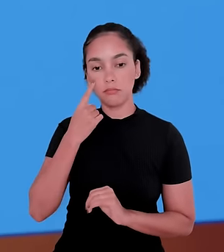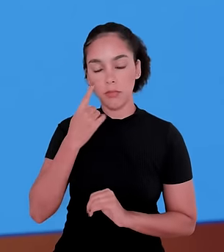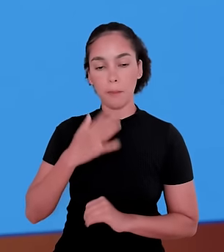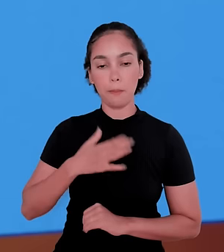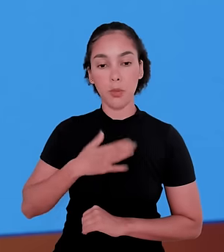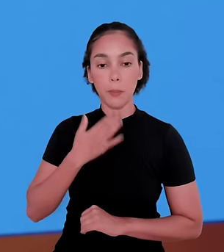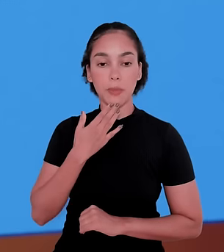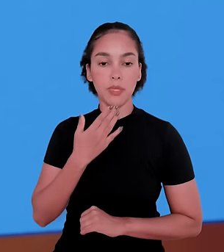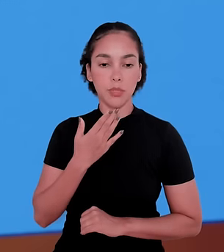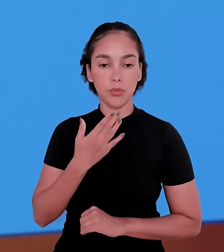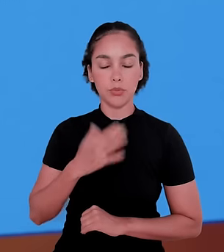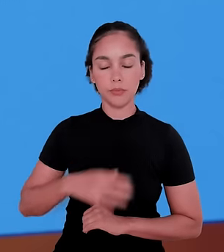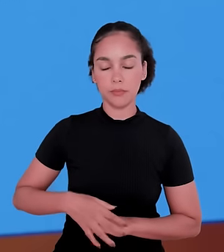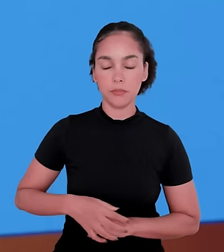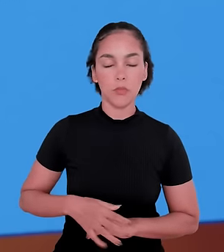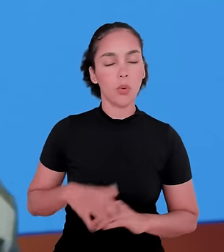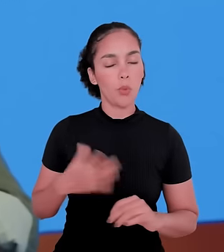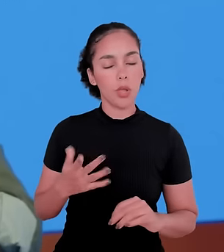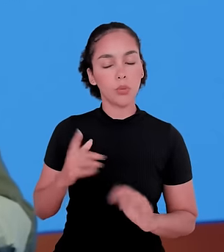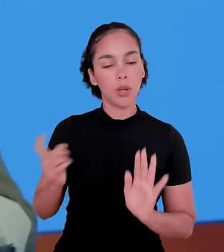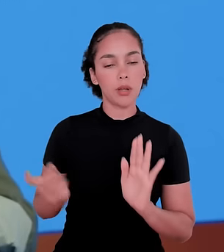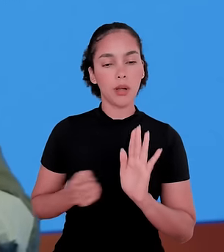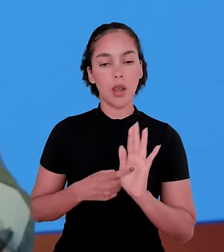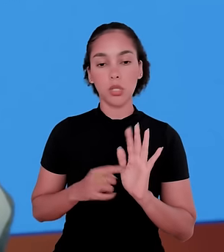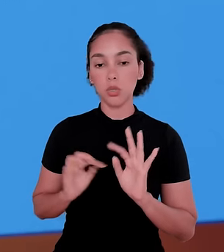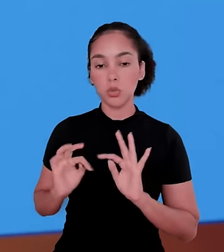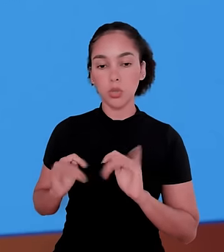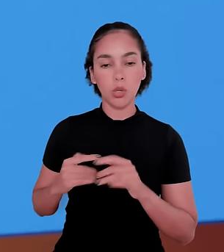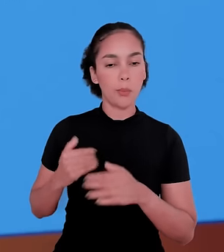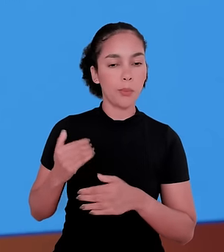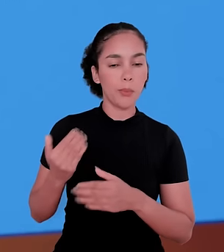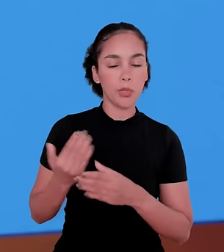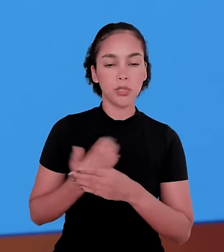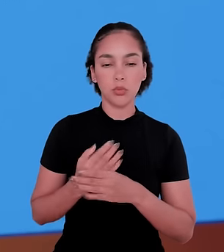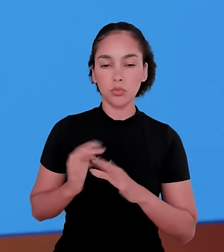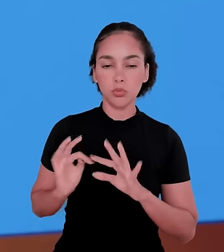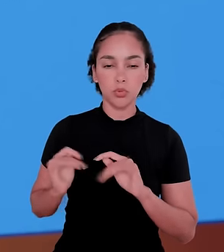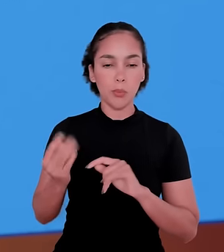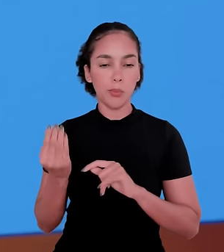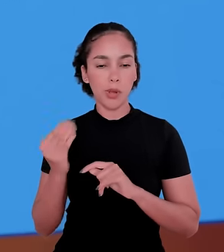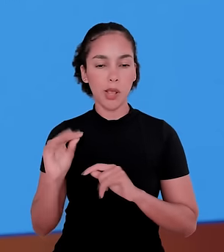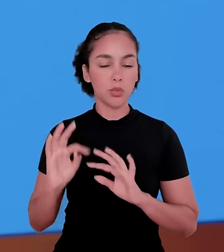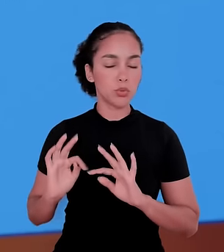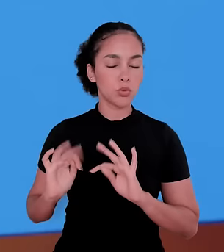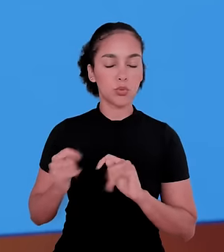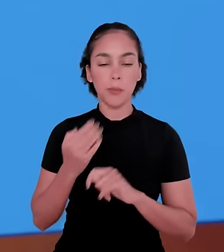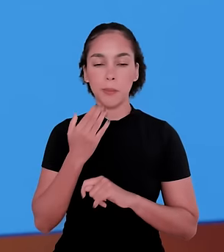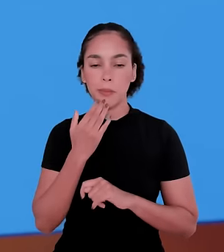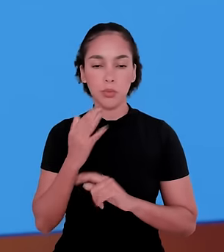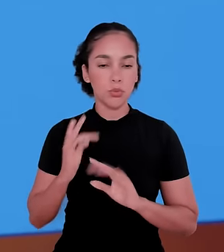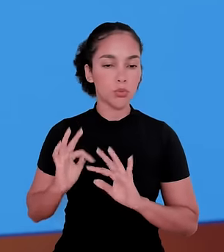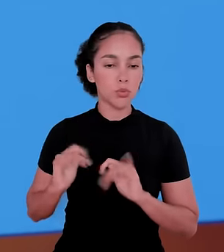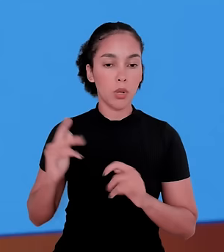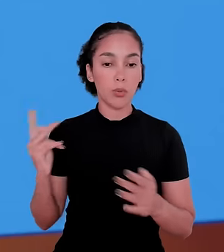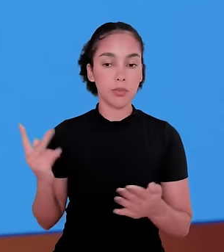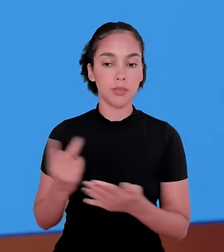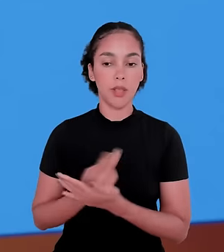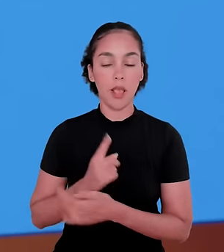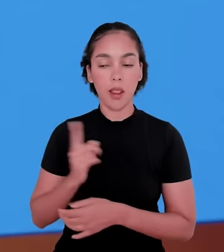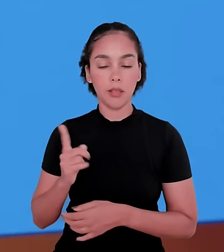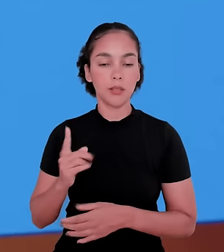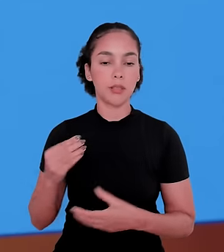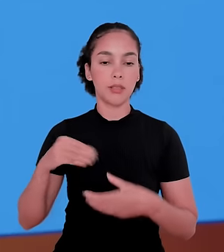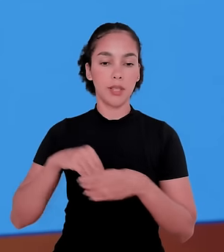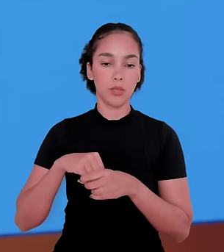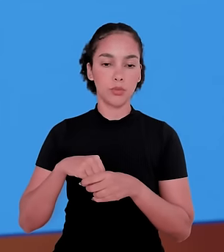pedidos quando você clica Vai ter todo o processo tudo que foi publicado tudo que foi peticionado tudo que acontecer ali